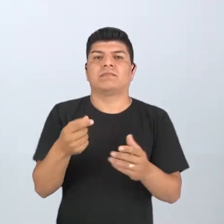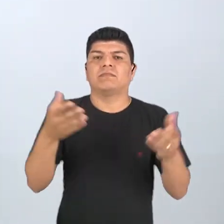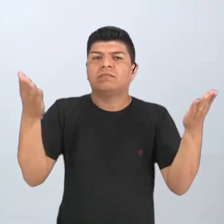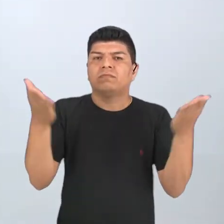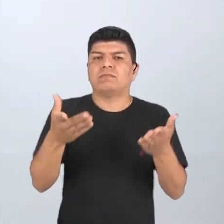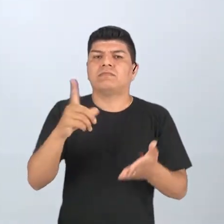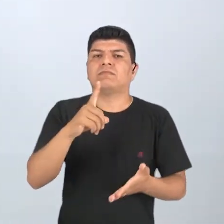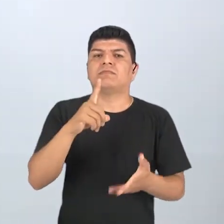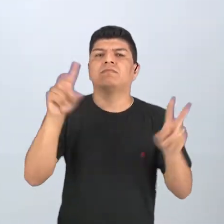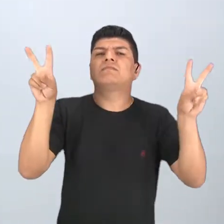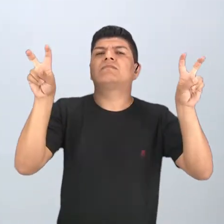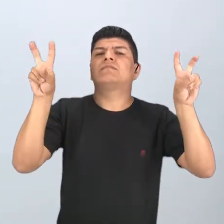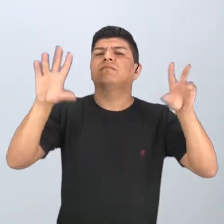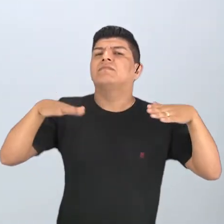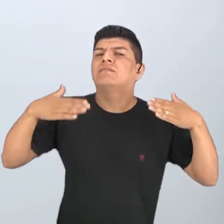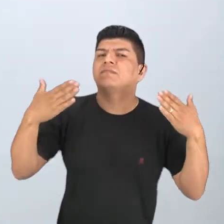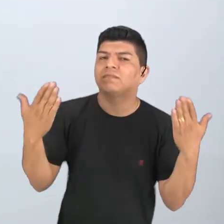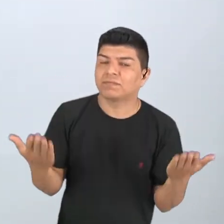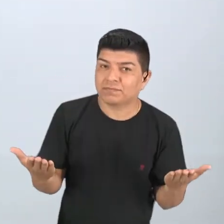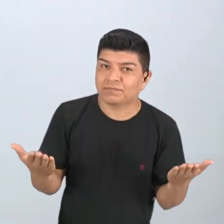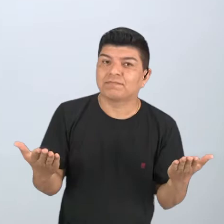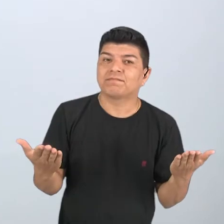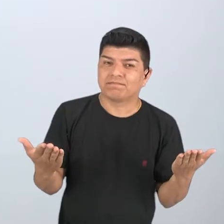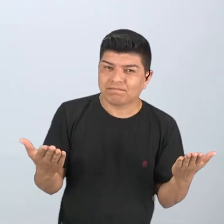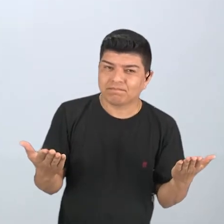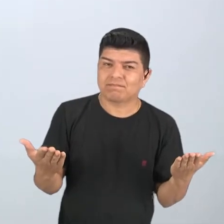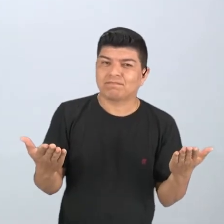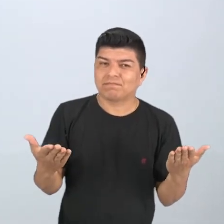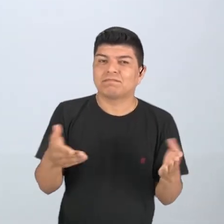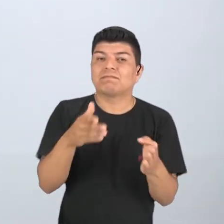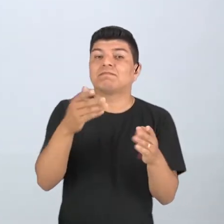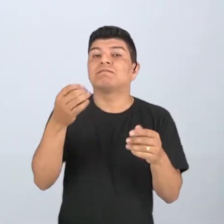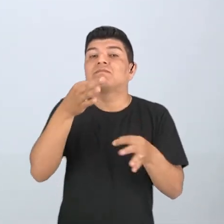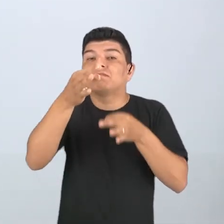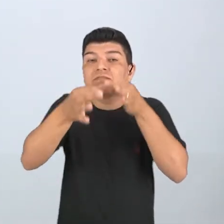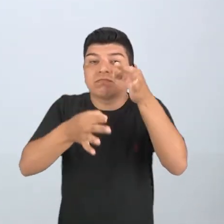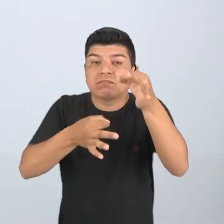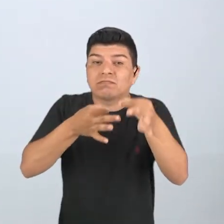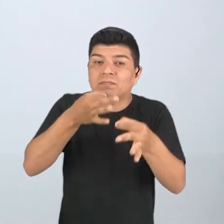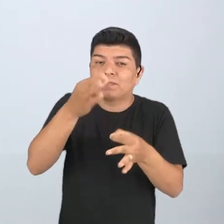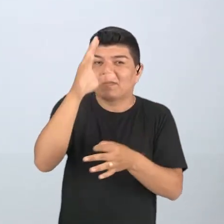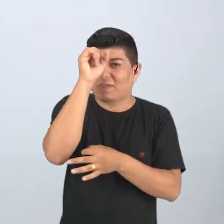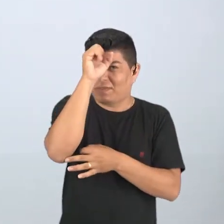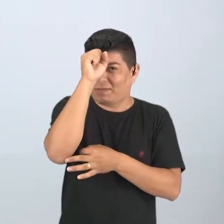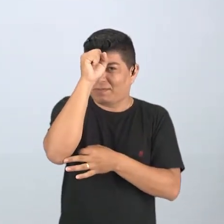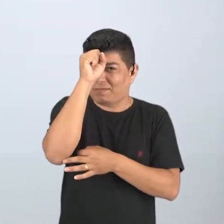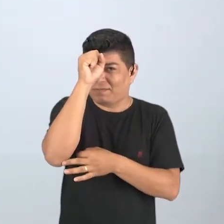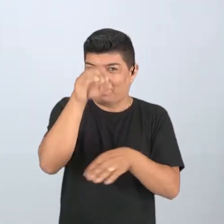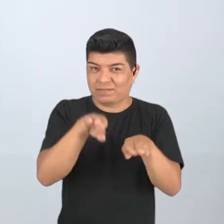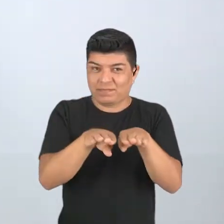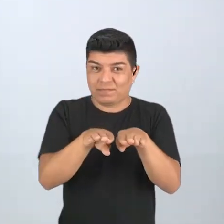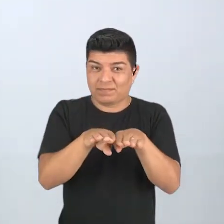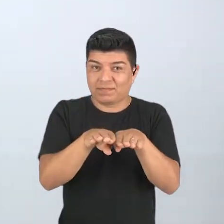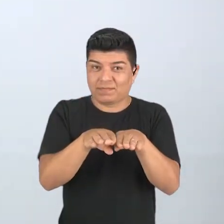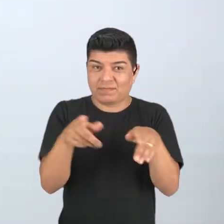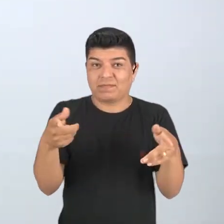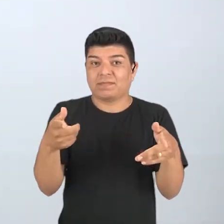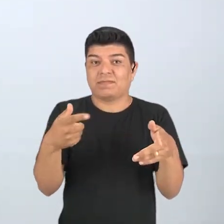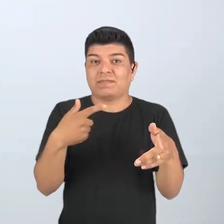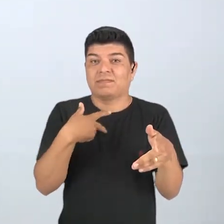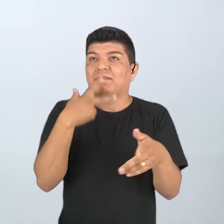falar hoje? Do que será que nós iremos comentar, que iremos aprender? É sobre algo